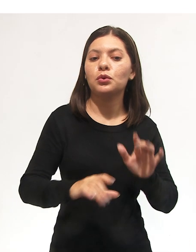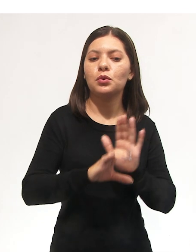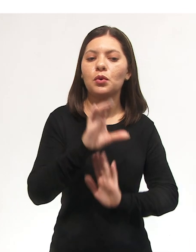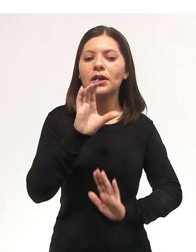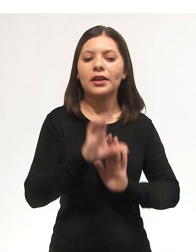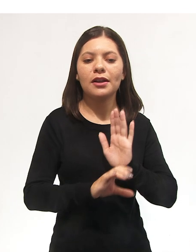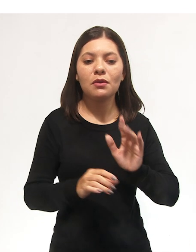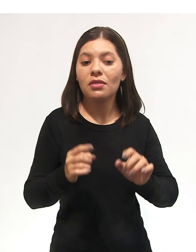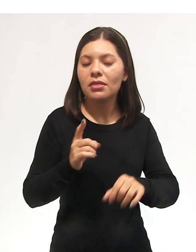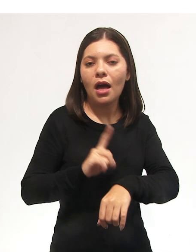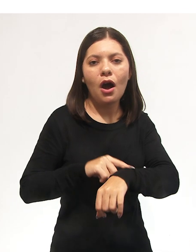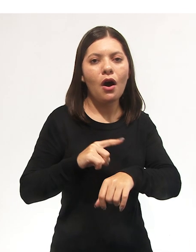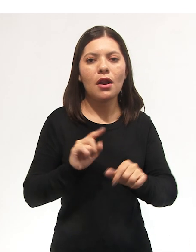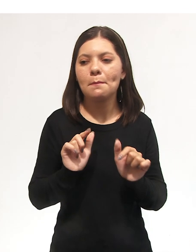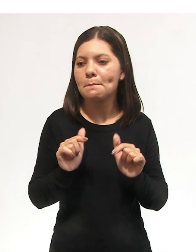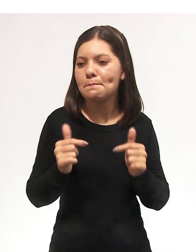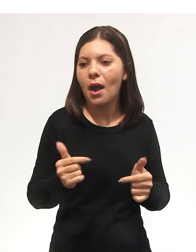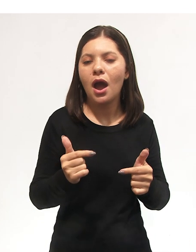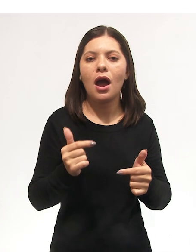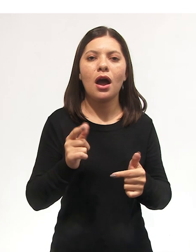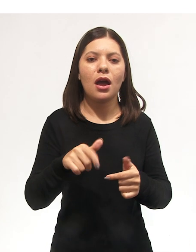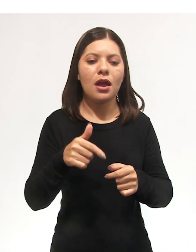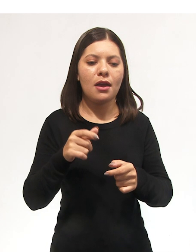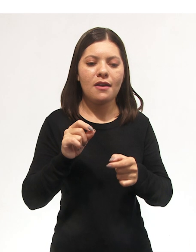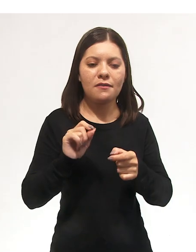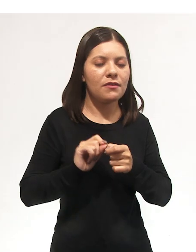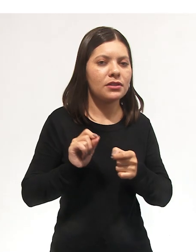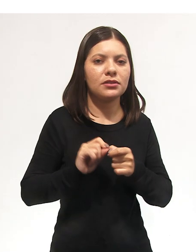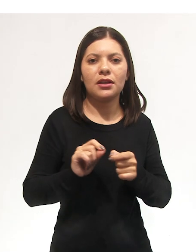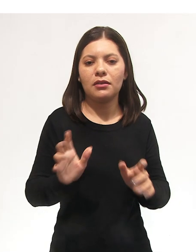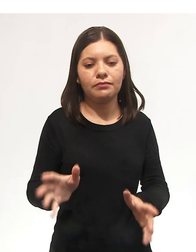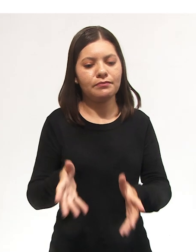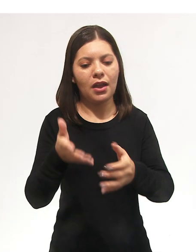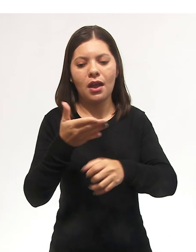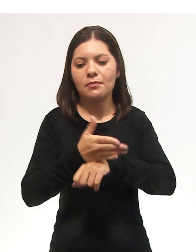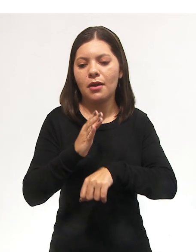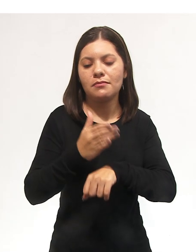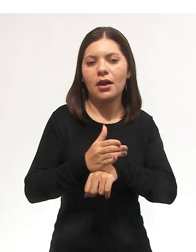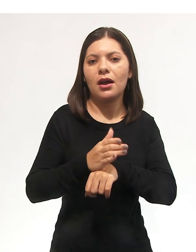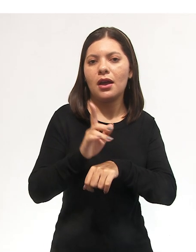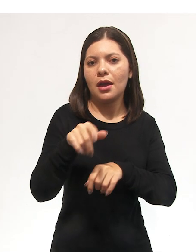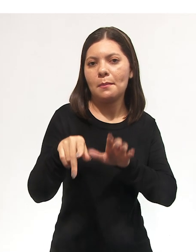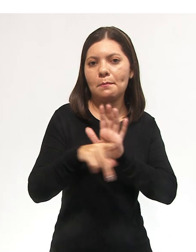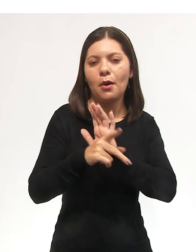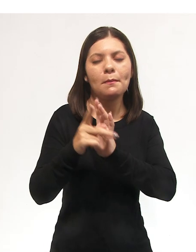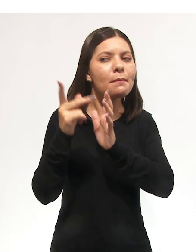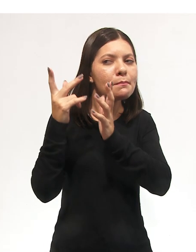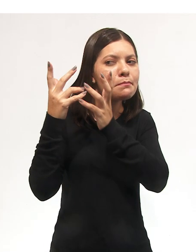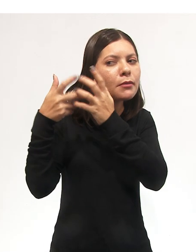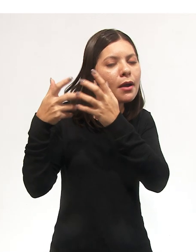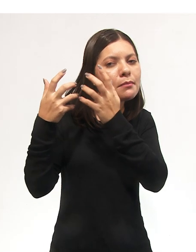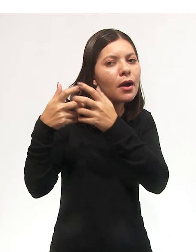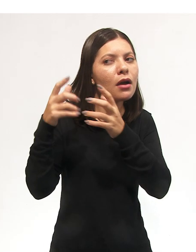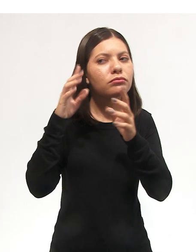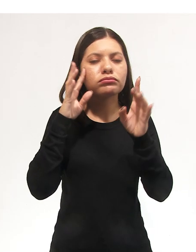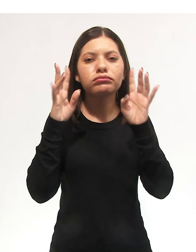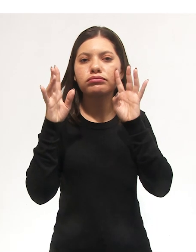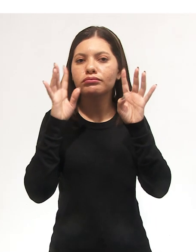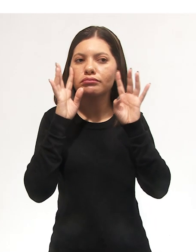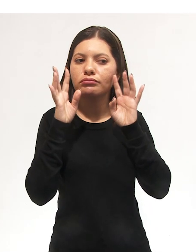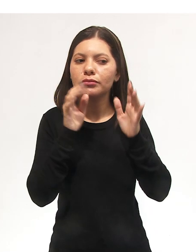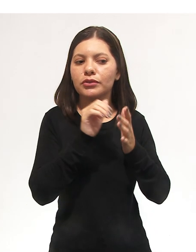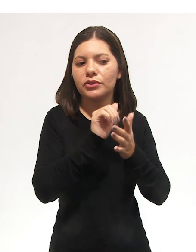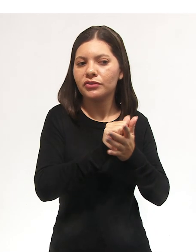reelaboração na prática, ou seja, é a transformação no pensamento e no plano dos professores nas